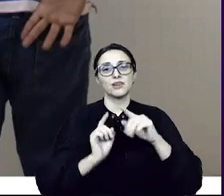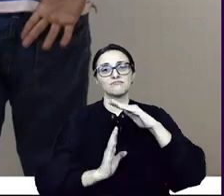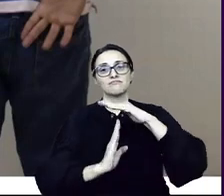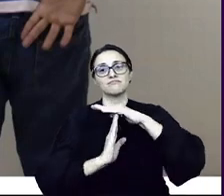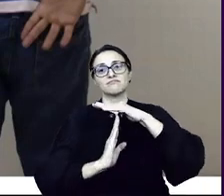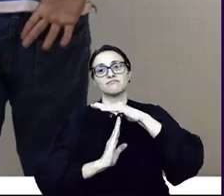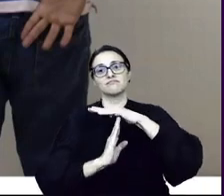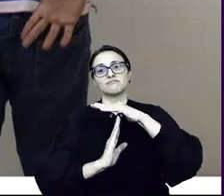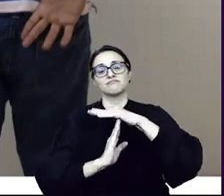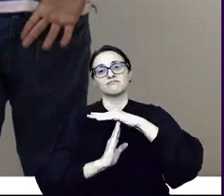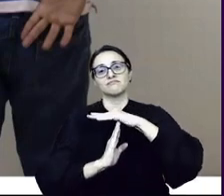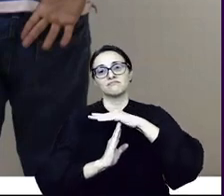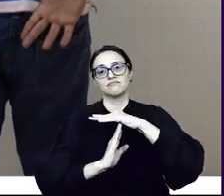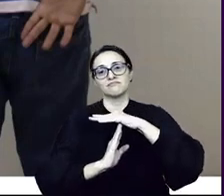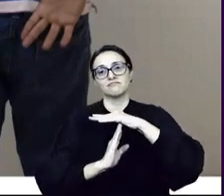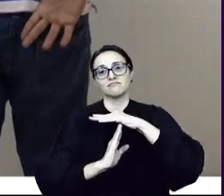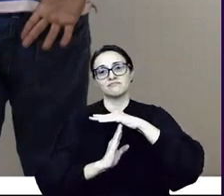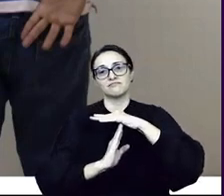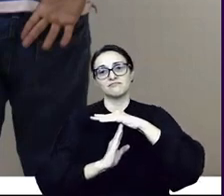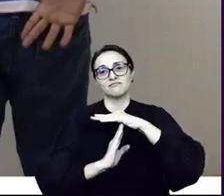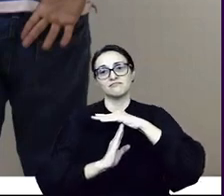Então,